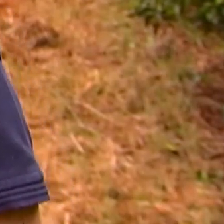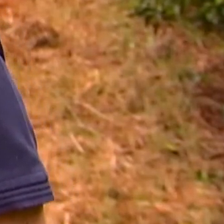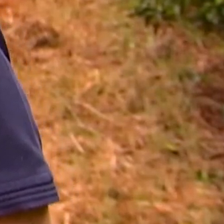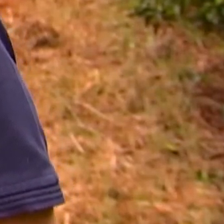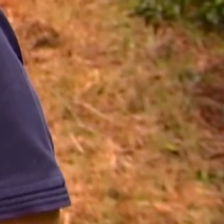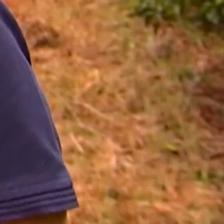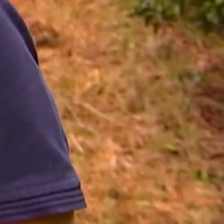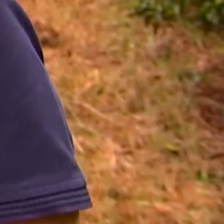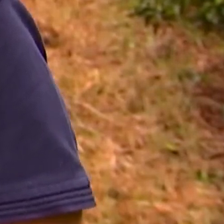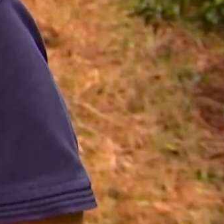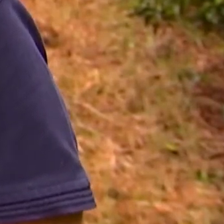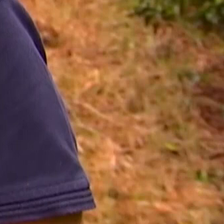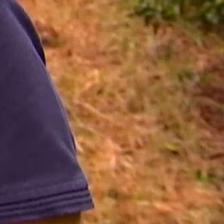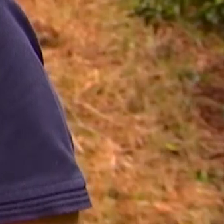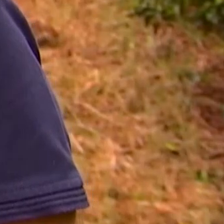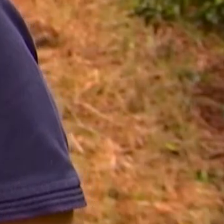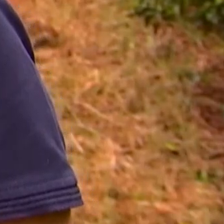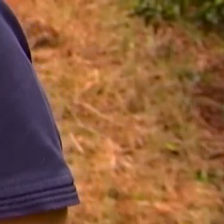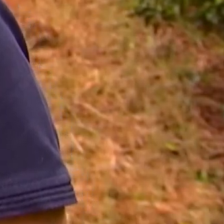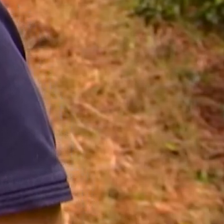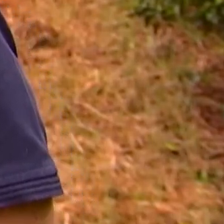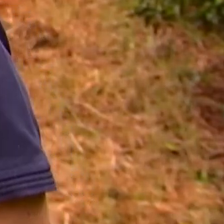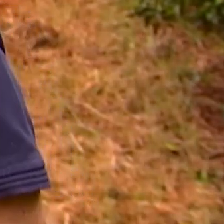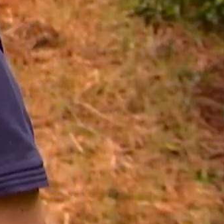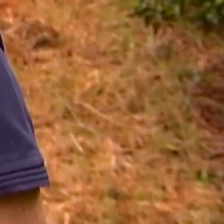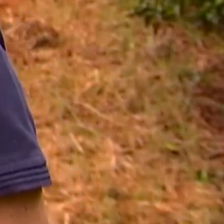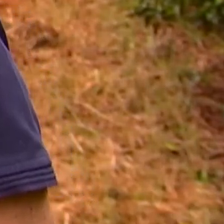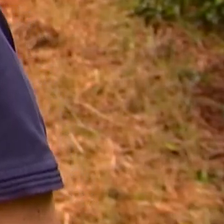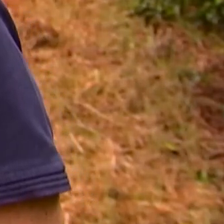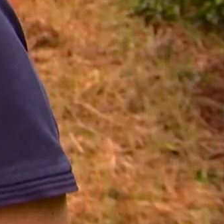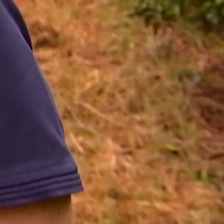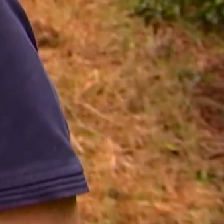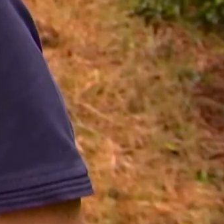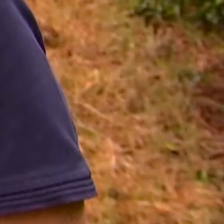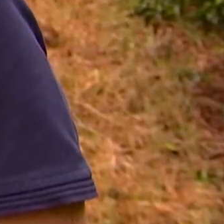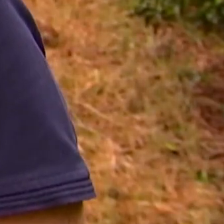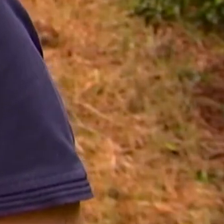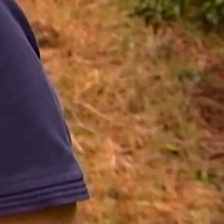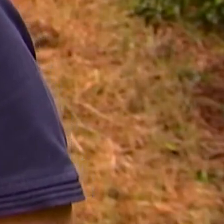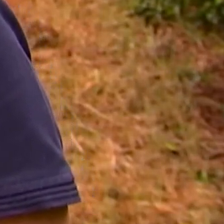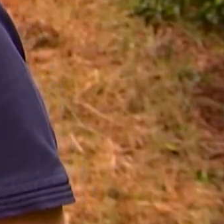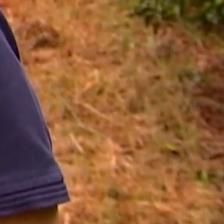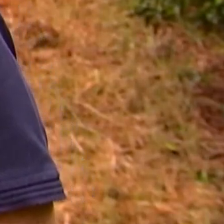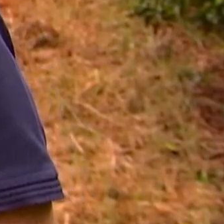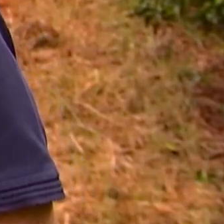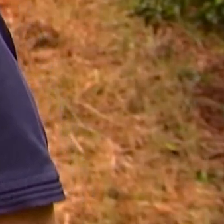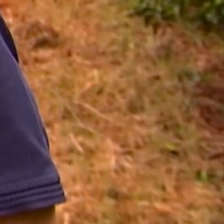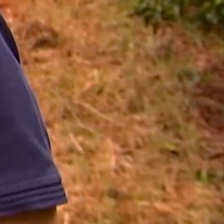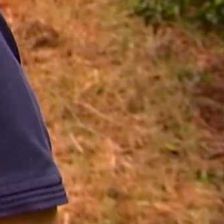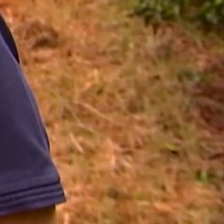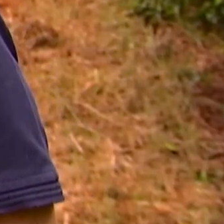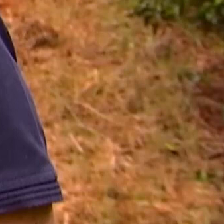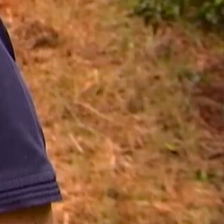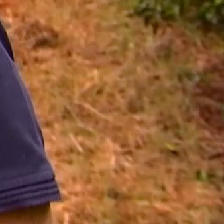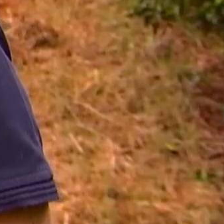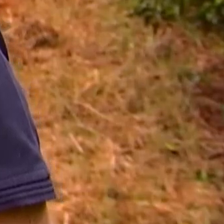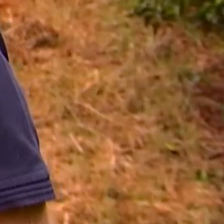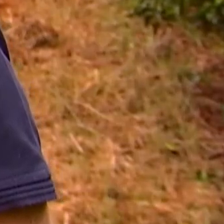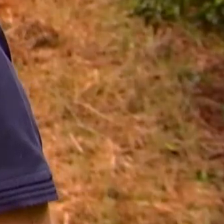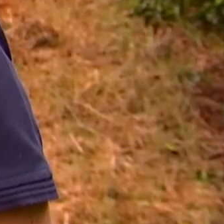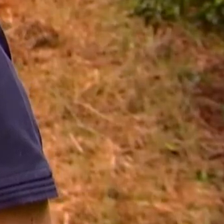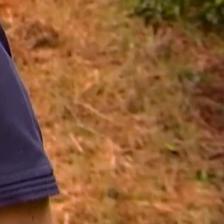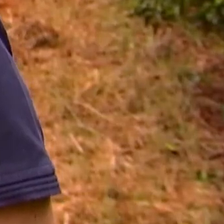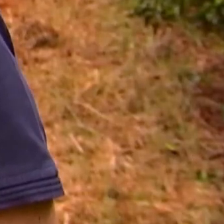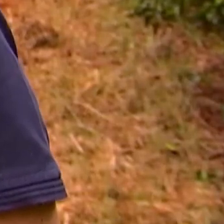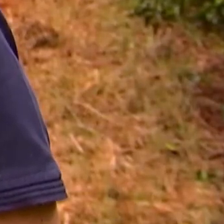sensorial do café. Temos pesquisa na área de fisiologia, temos pesquisa na área de café